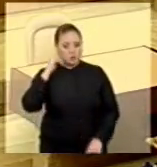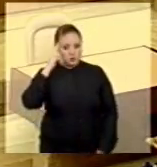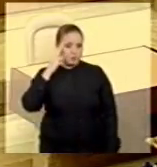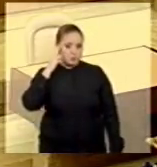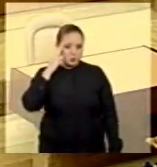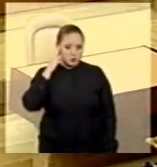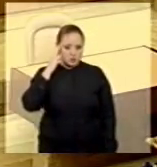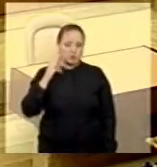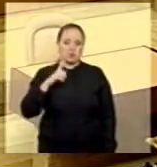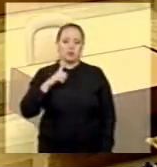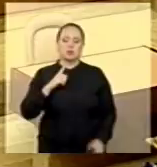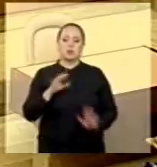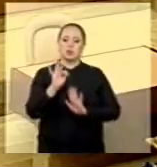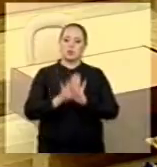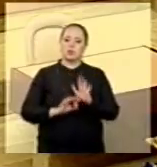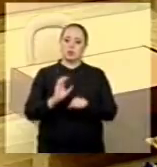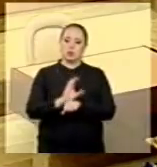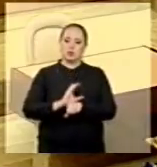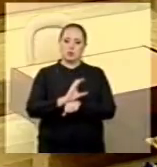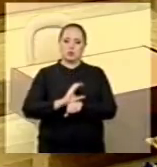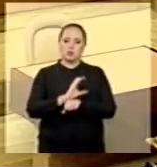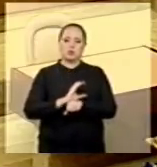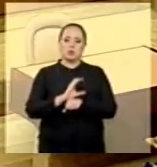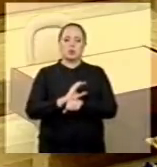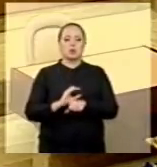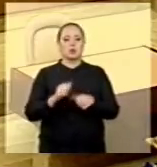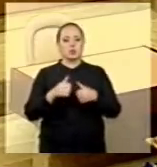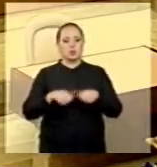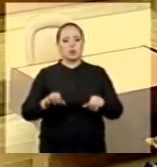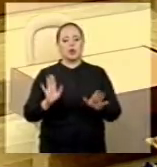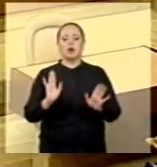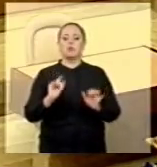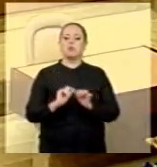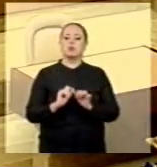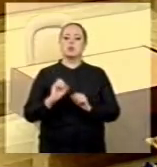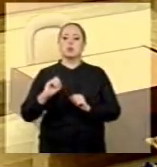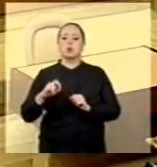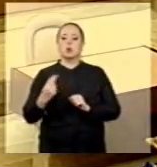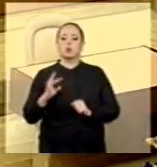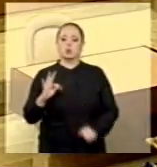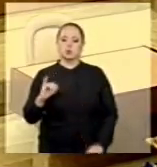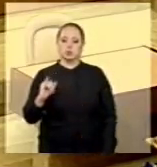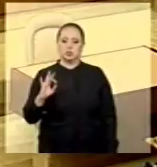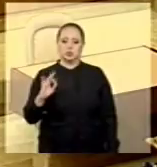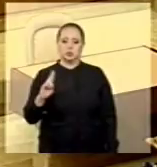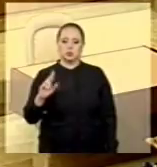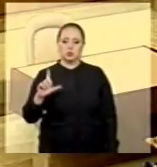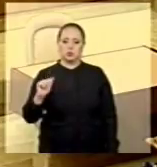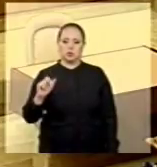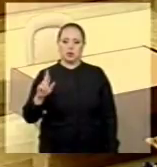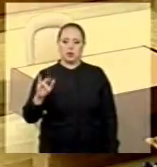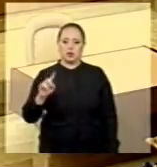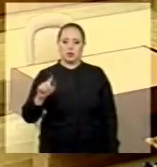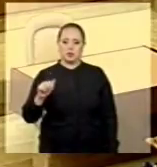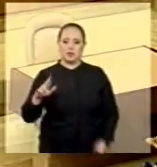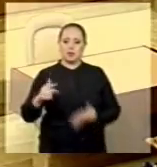hipóteses definidas no texto constitucional, aquele que está a exercer ou a titularizar determinada função pública.